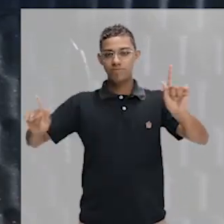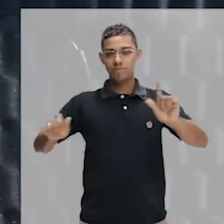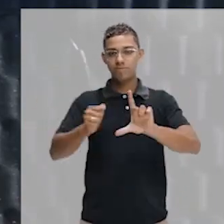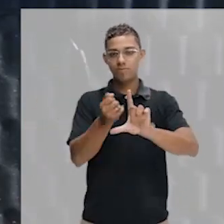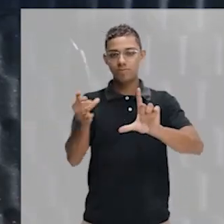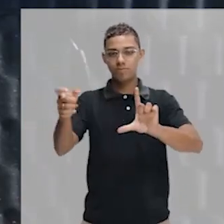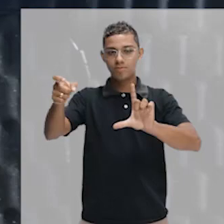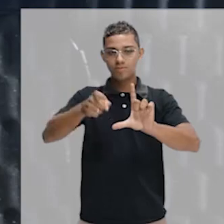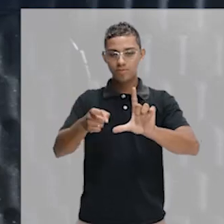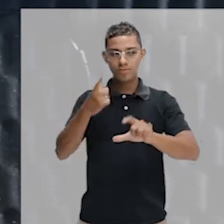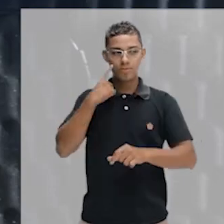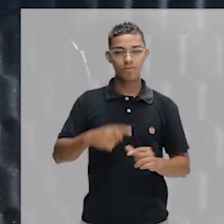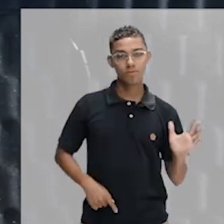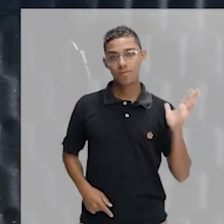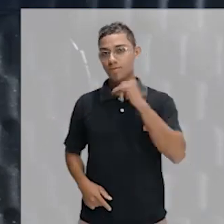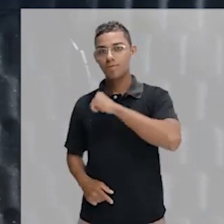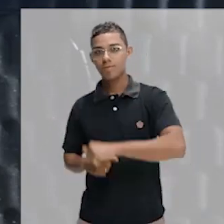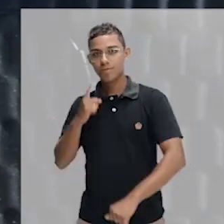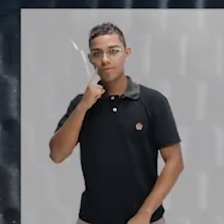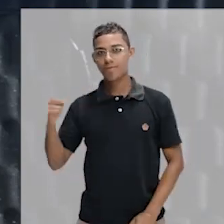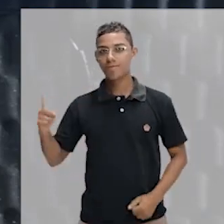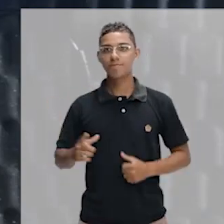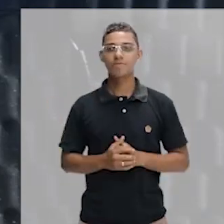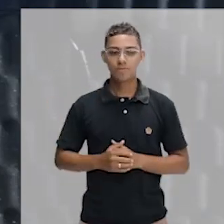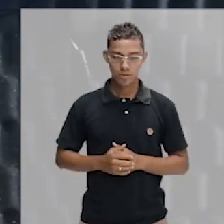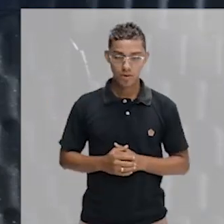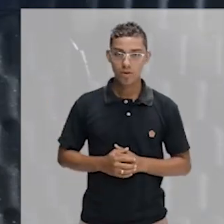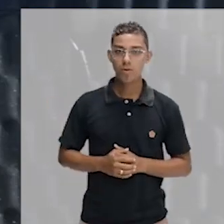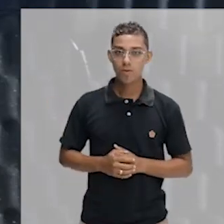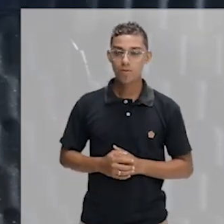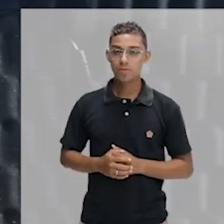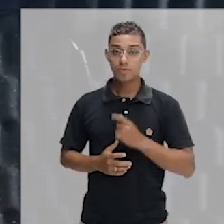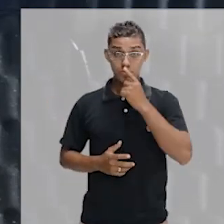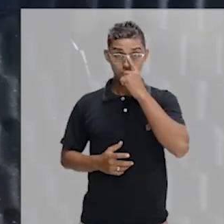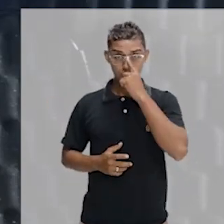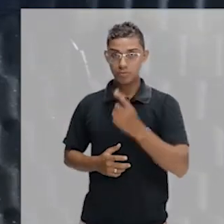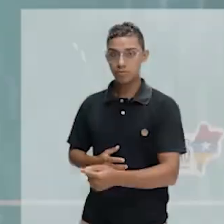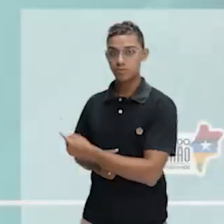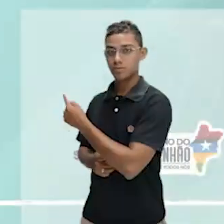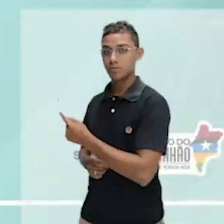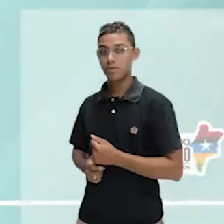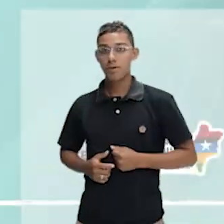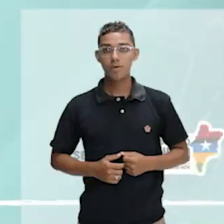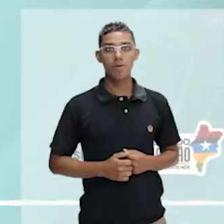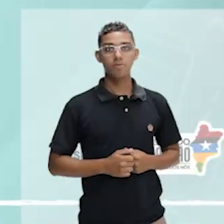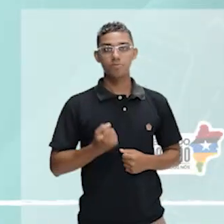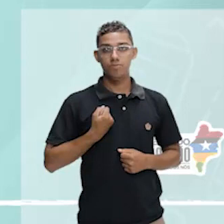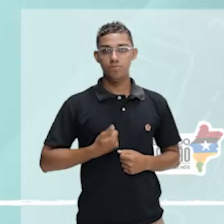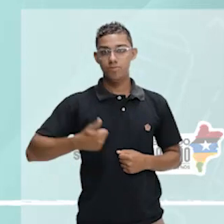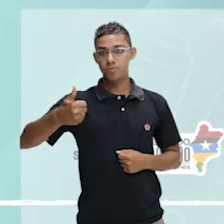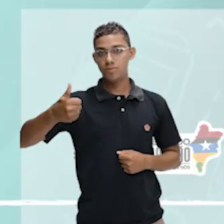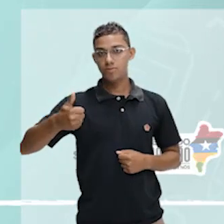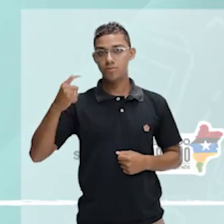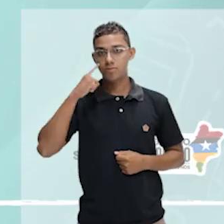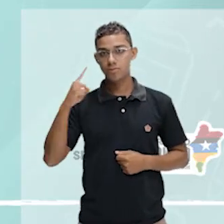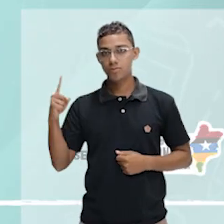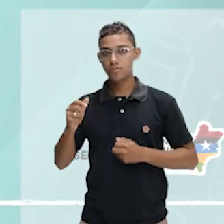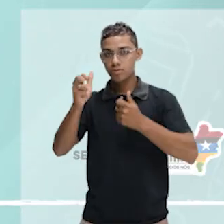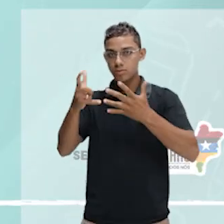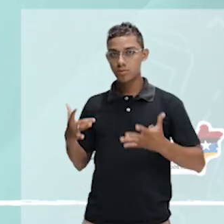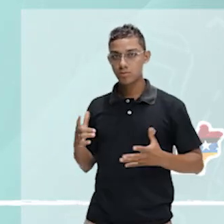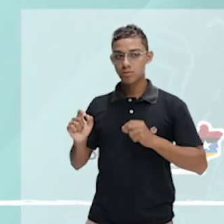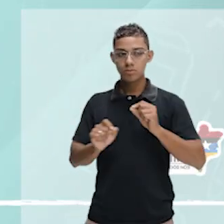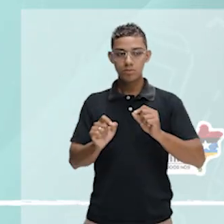exponencial Bora lá olha só nós temos aqui a nossa primeira questão cuja anunciado diz o seguinte